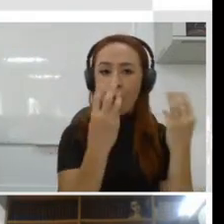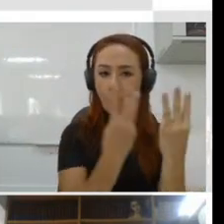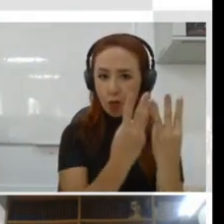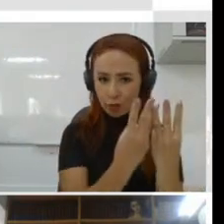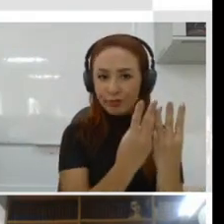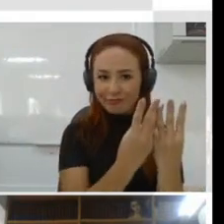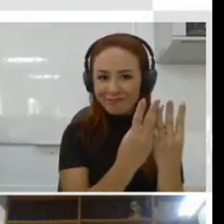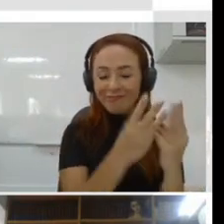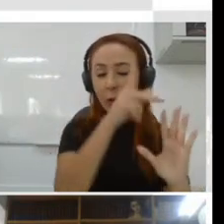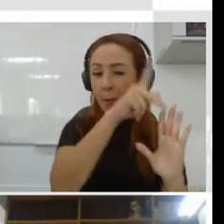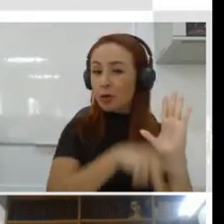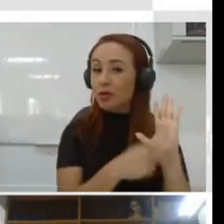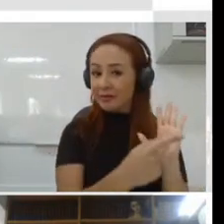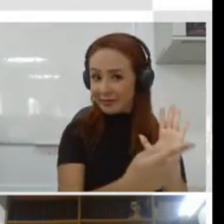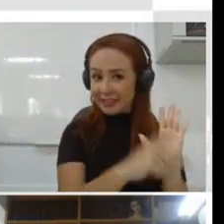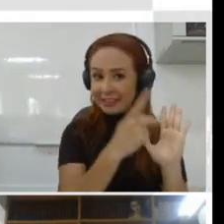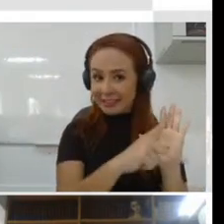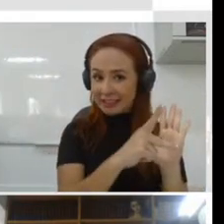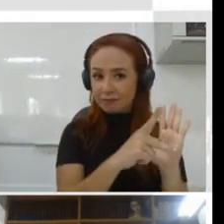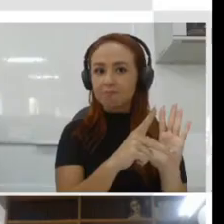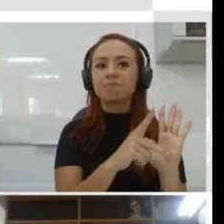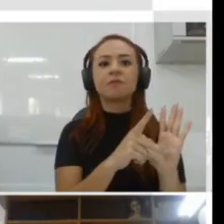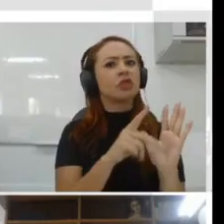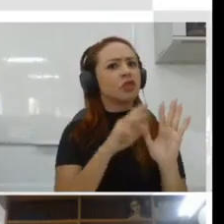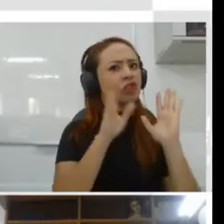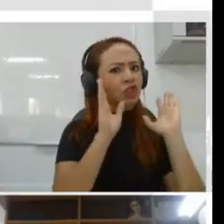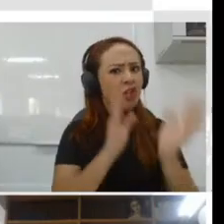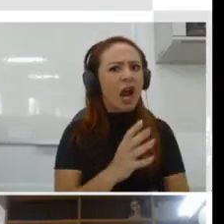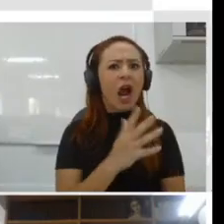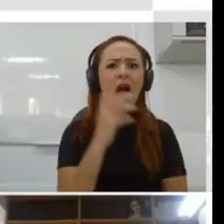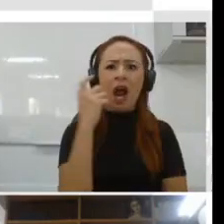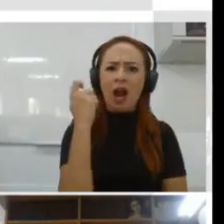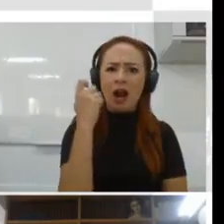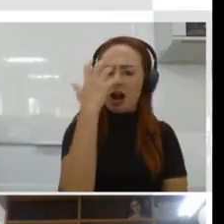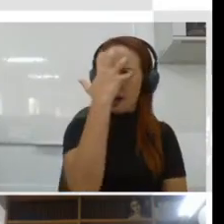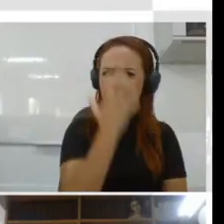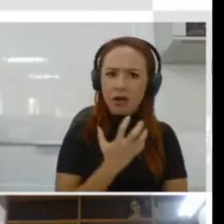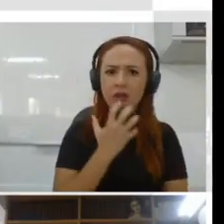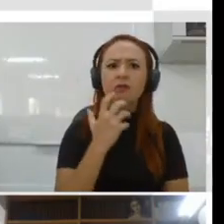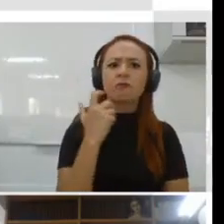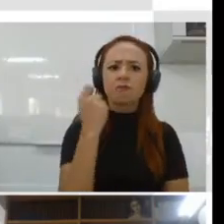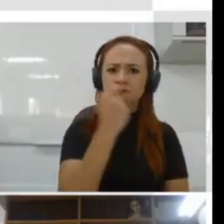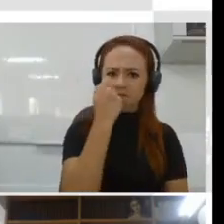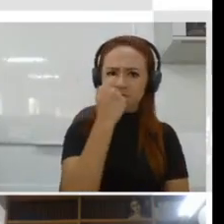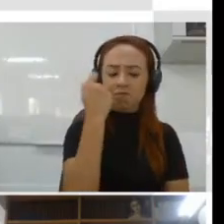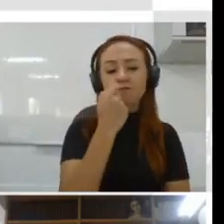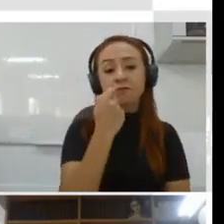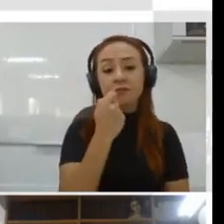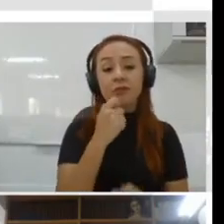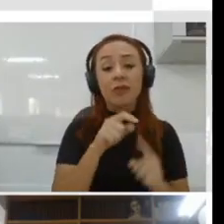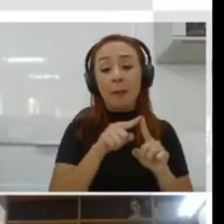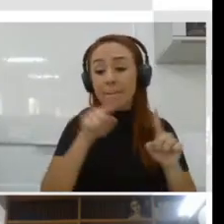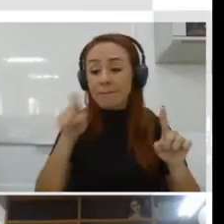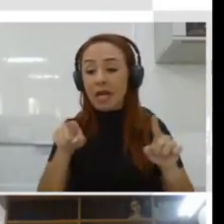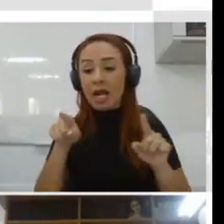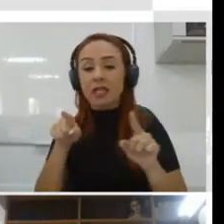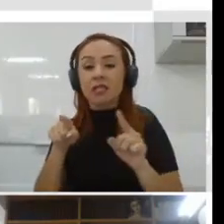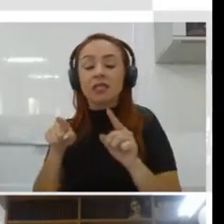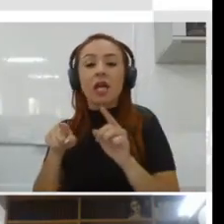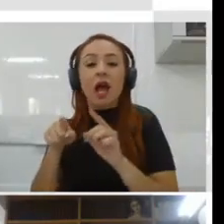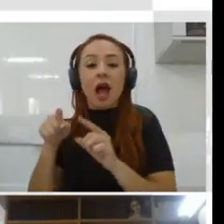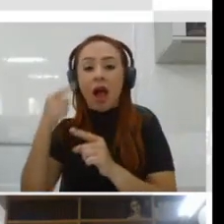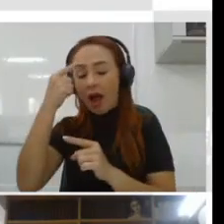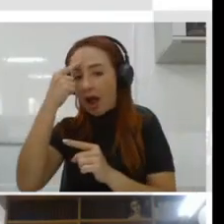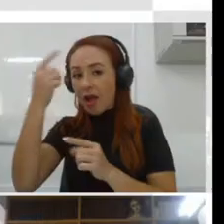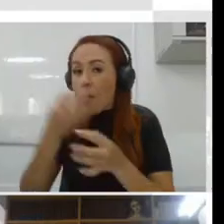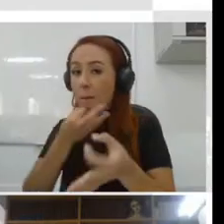né? Isso já é catastrófico, né? Vejam, o que é, só para você ter uma ideia do que significa o risco cumulativo de